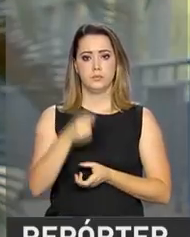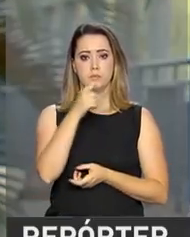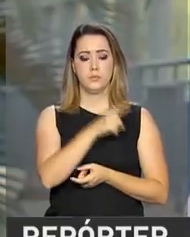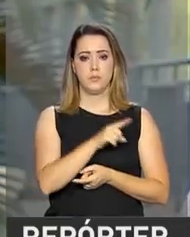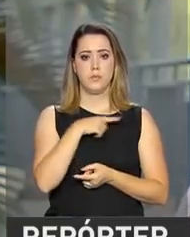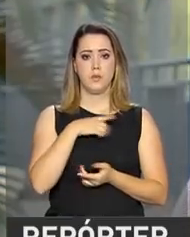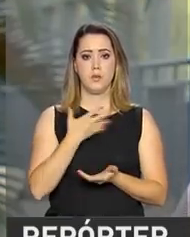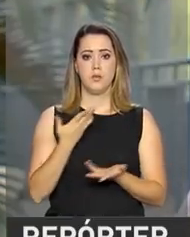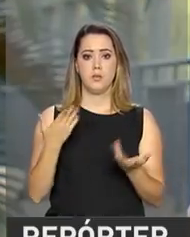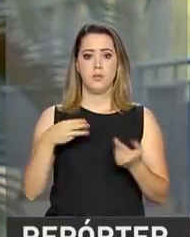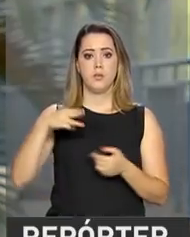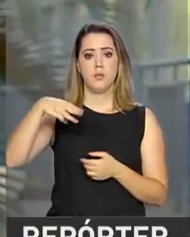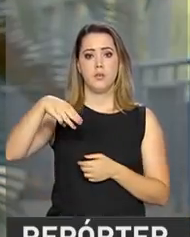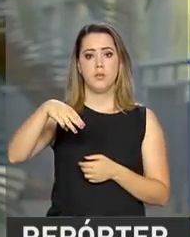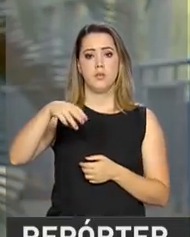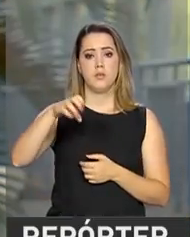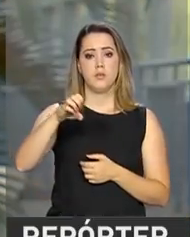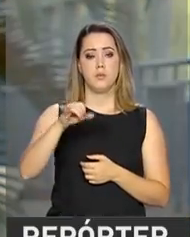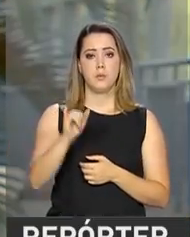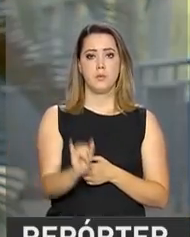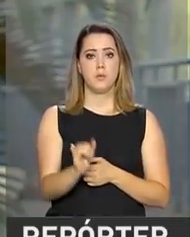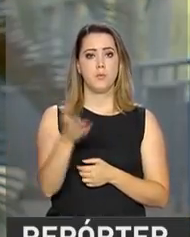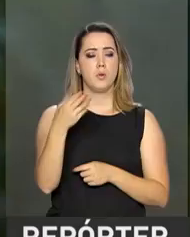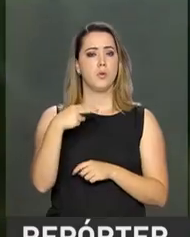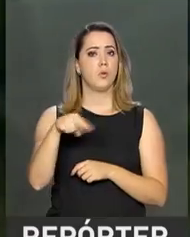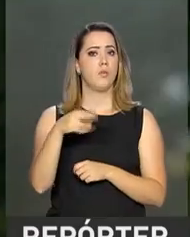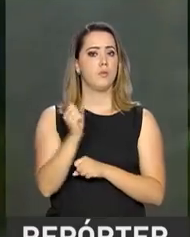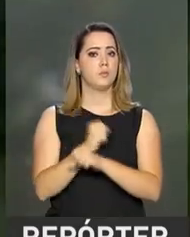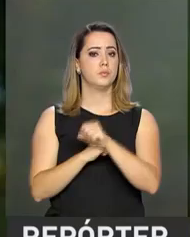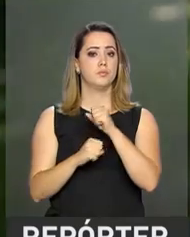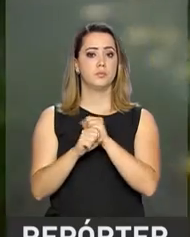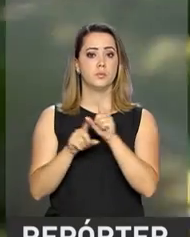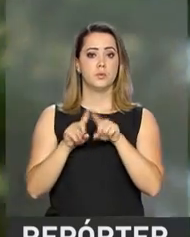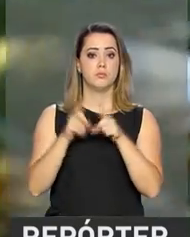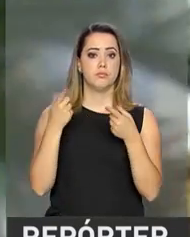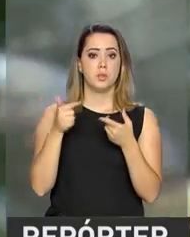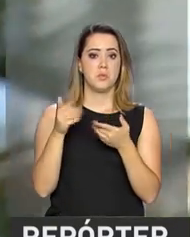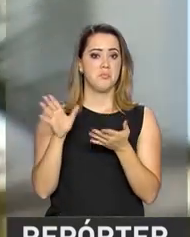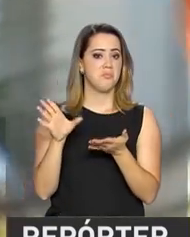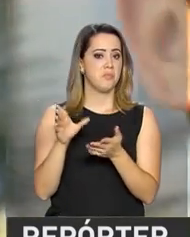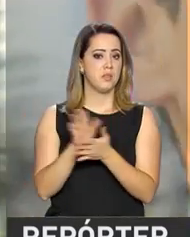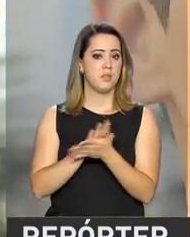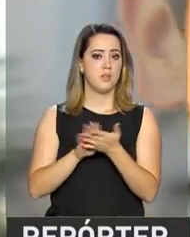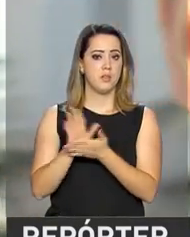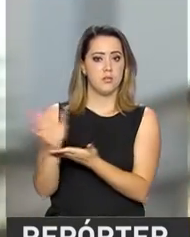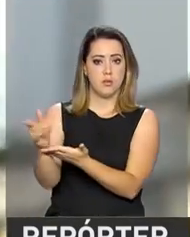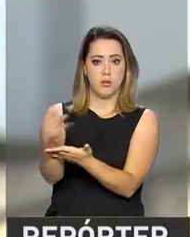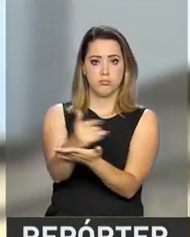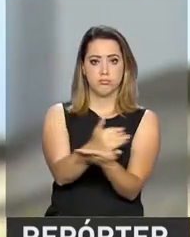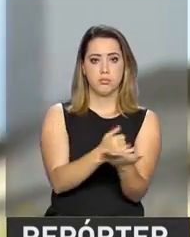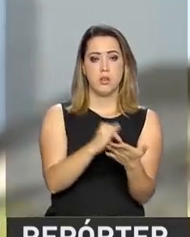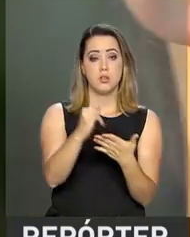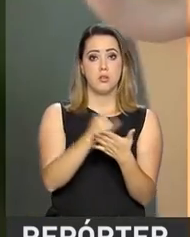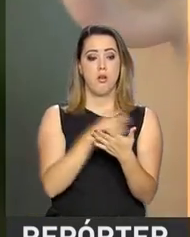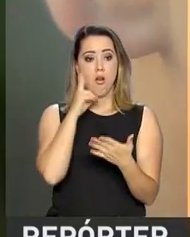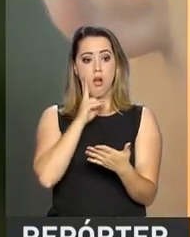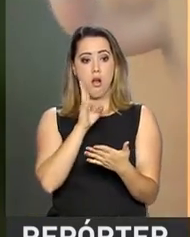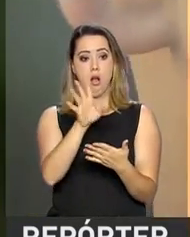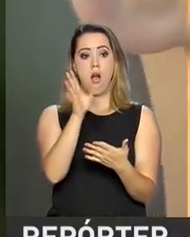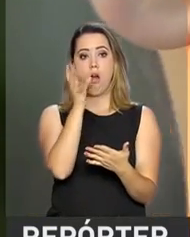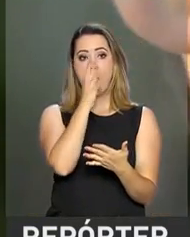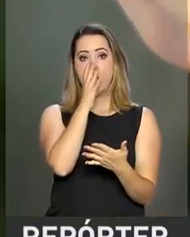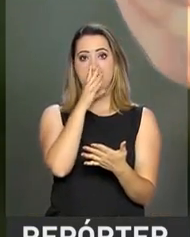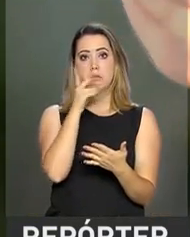Jamerson se registrou como MEI em novembro do ano passado. Desde então, não recolheu nenhum imposto. Quando olhou no site e viu que